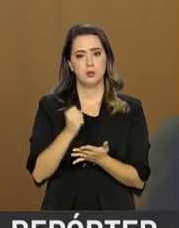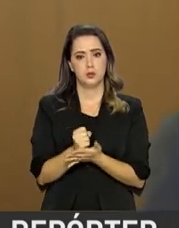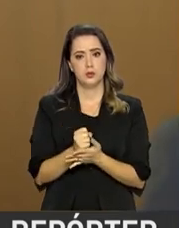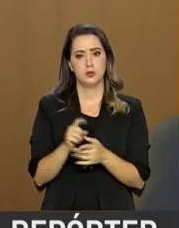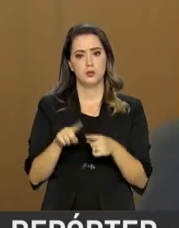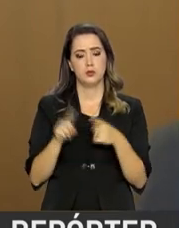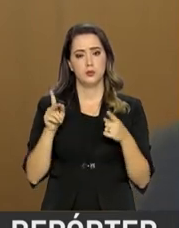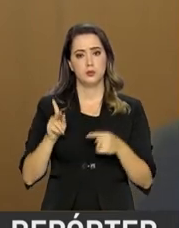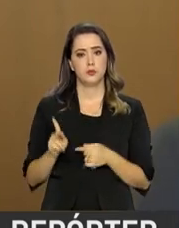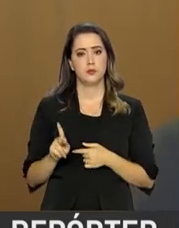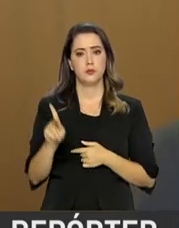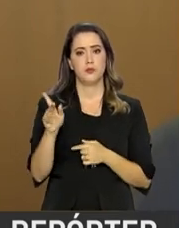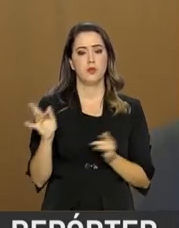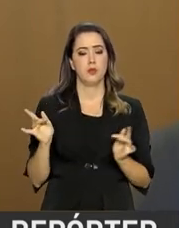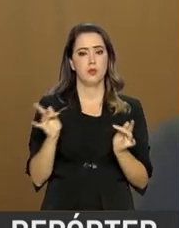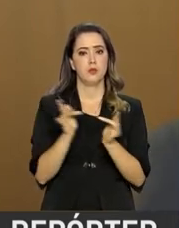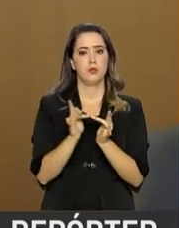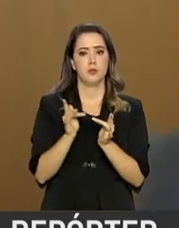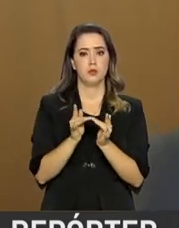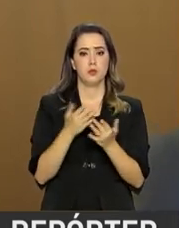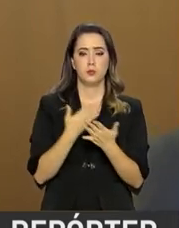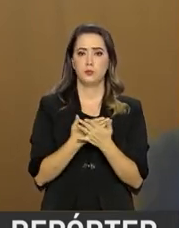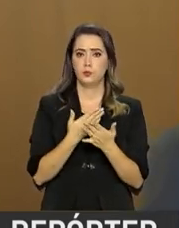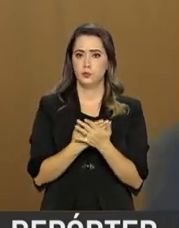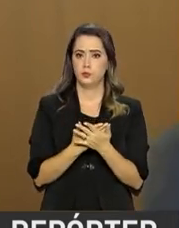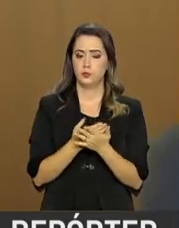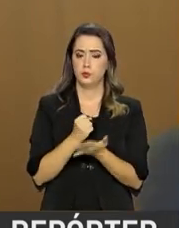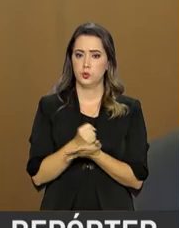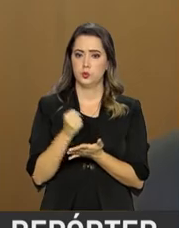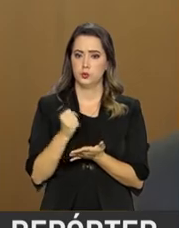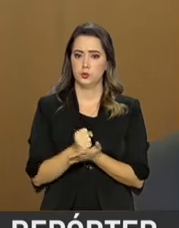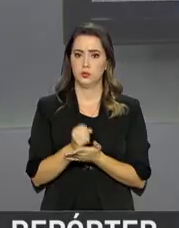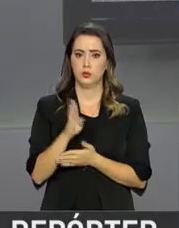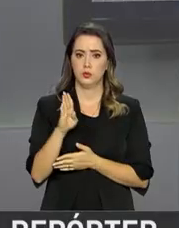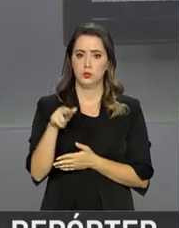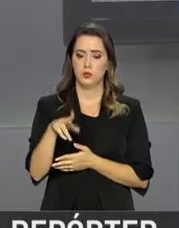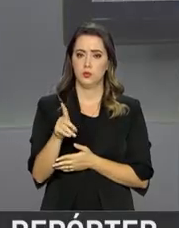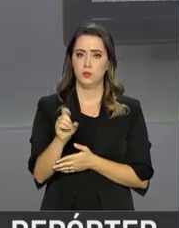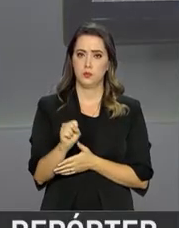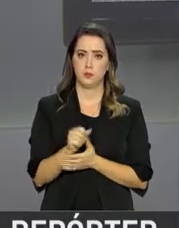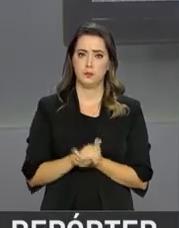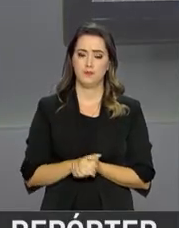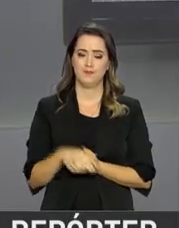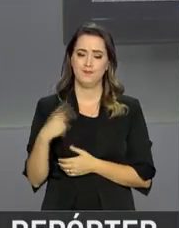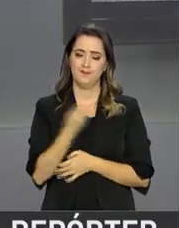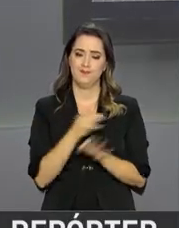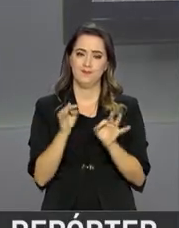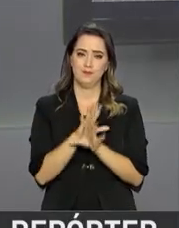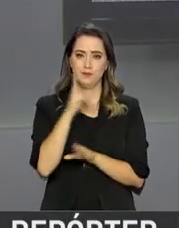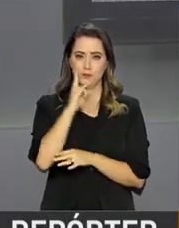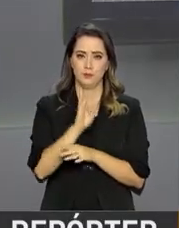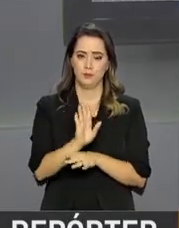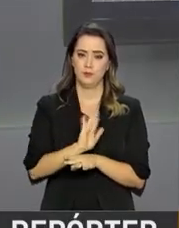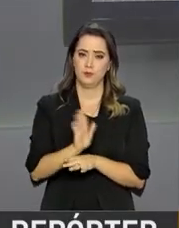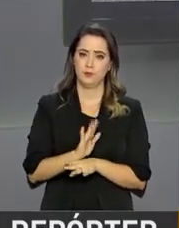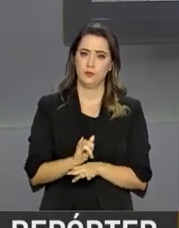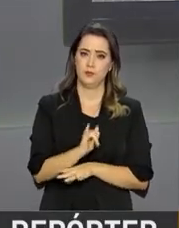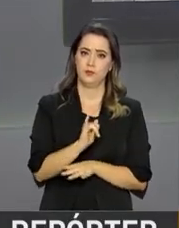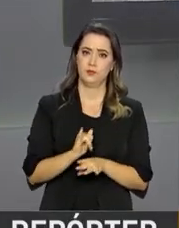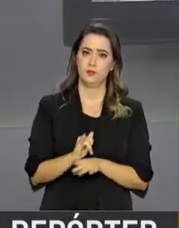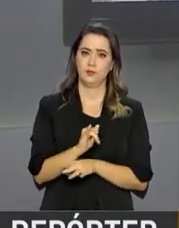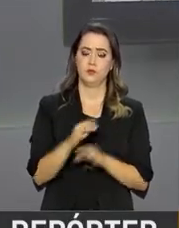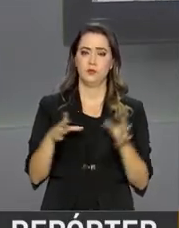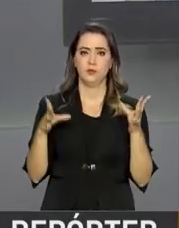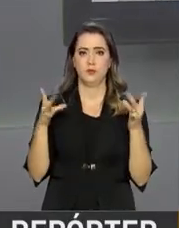sempre em consonância com os estudos é é contratado pelo bem de s nós ficamos por aqui você pode rever as reportagens